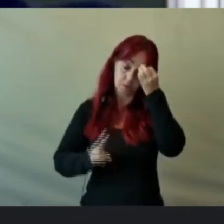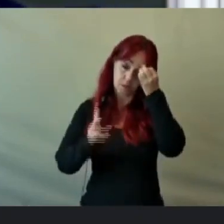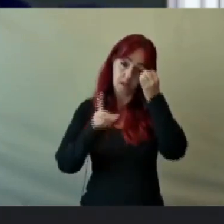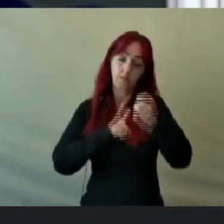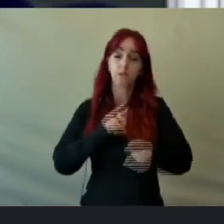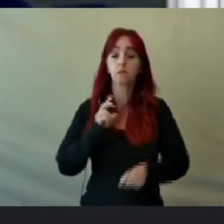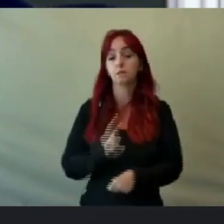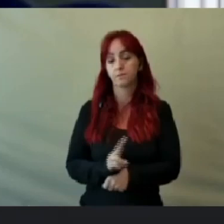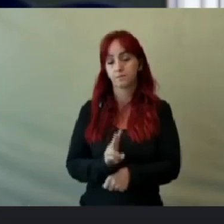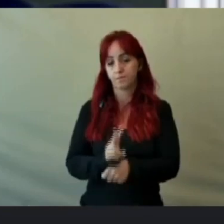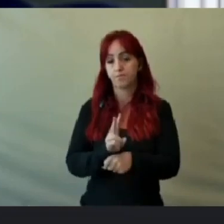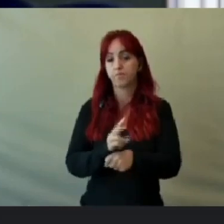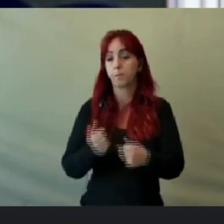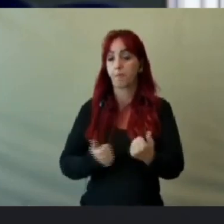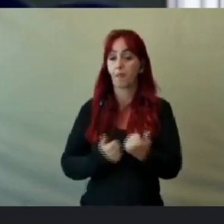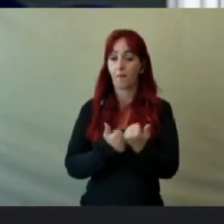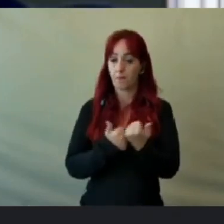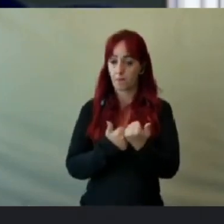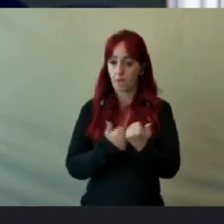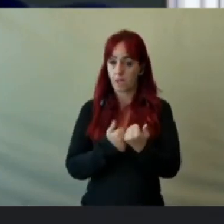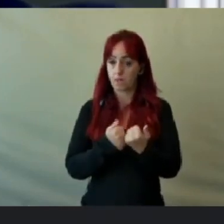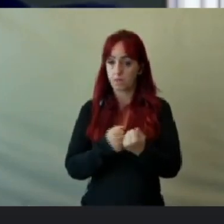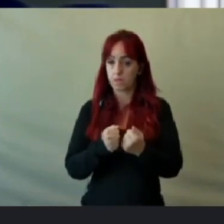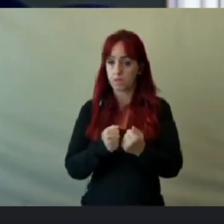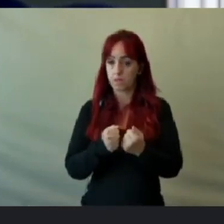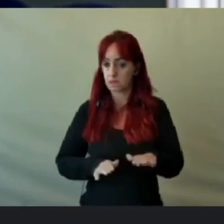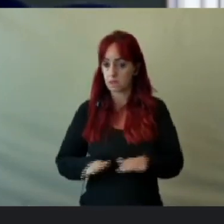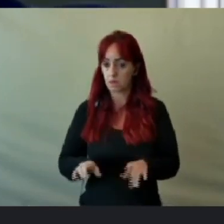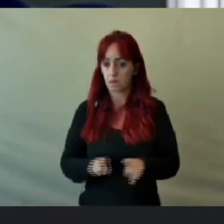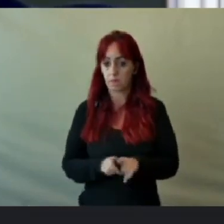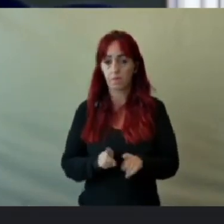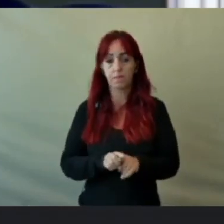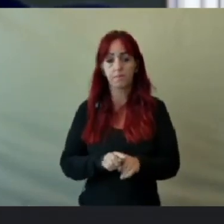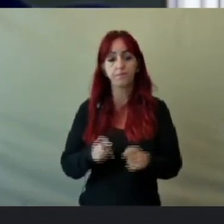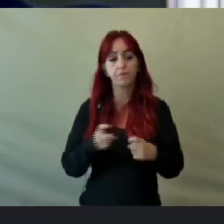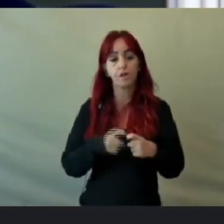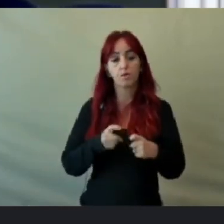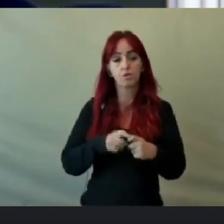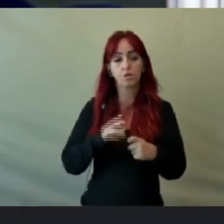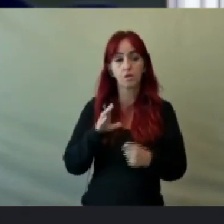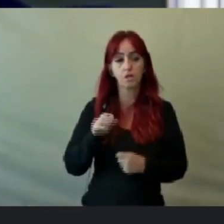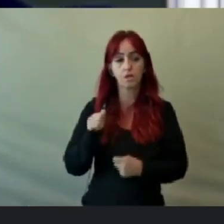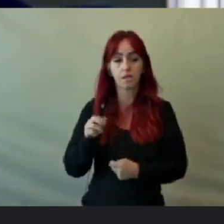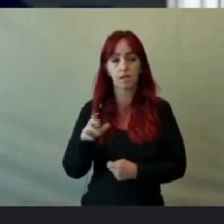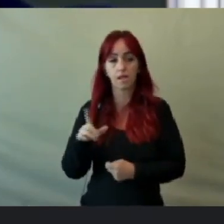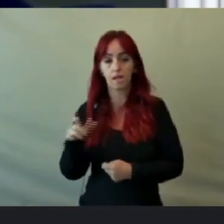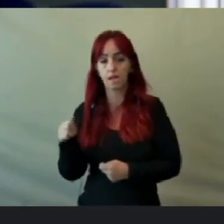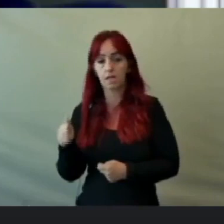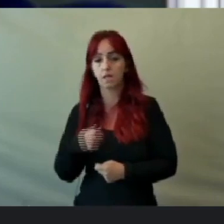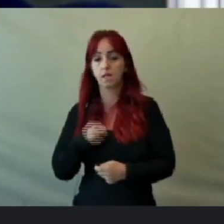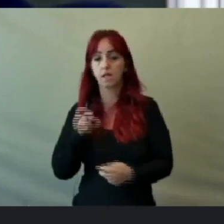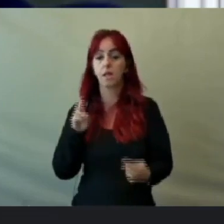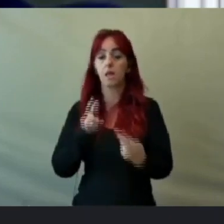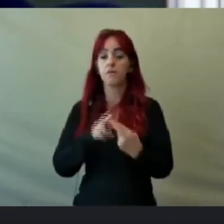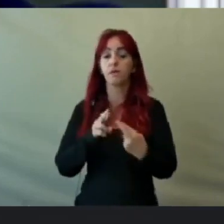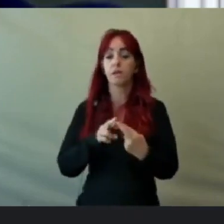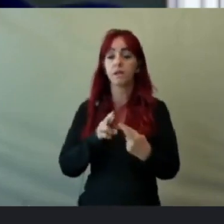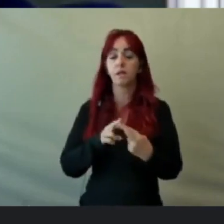ação né a doutora Carla Giacomini que é referência na área de geriatria e gerontologia com muitas